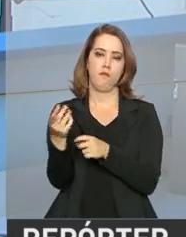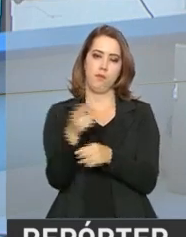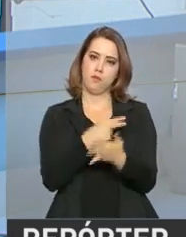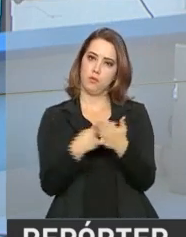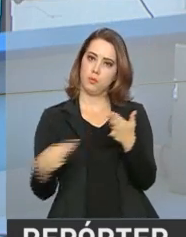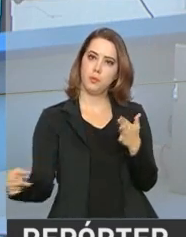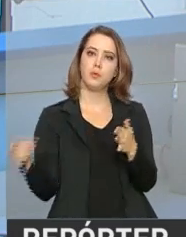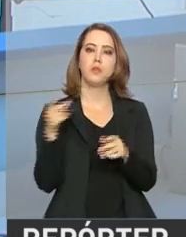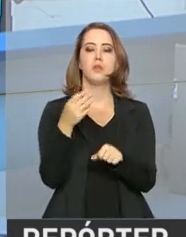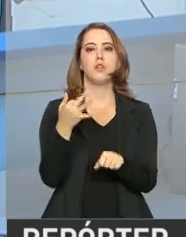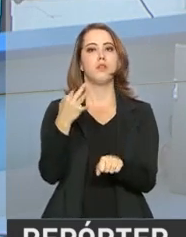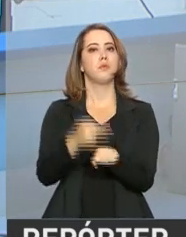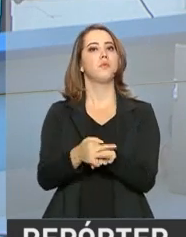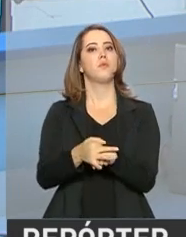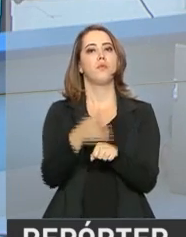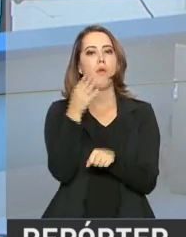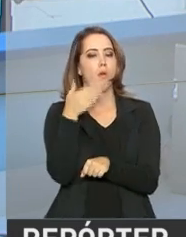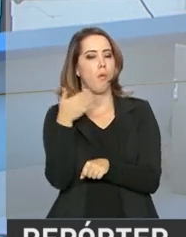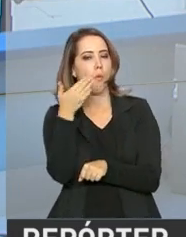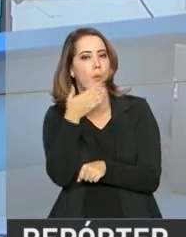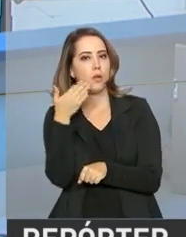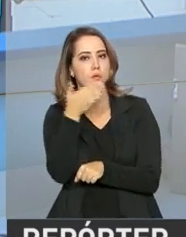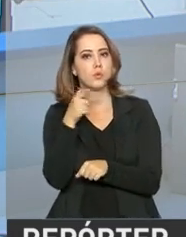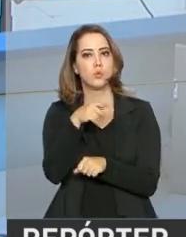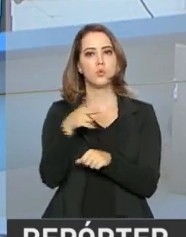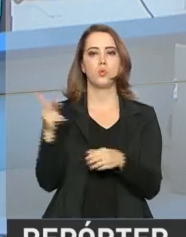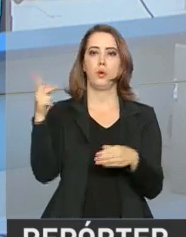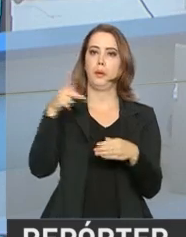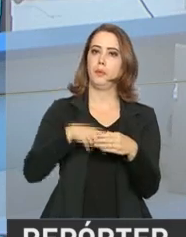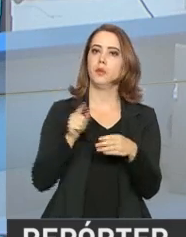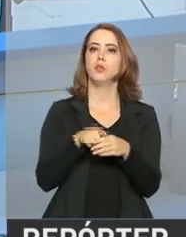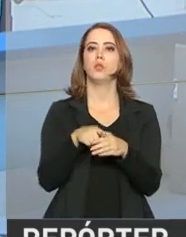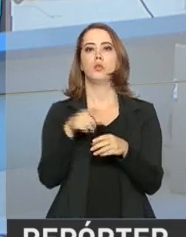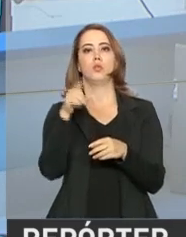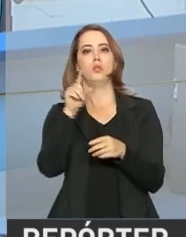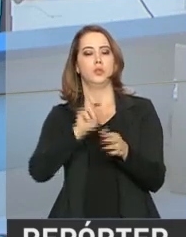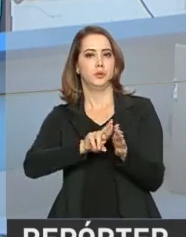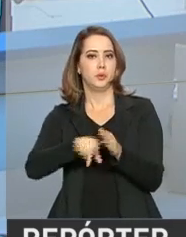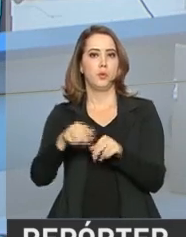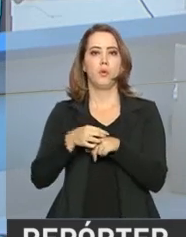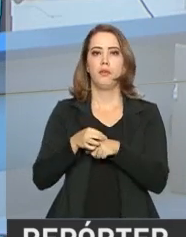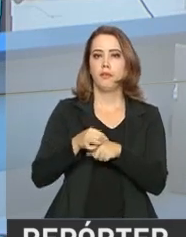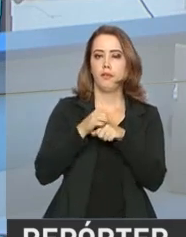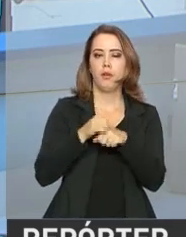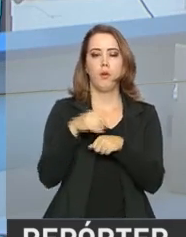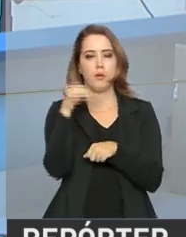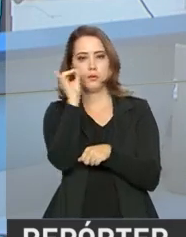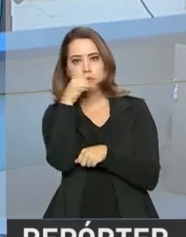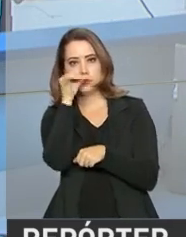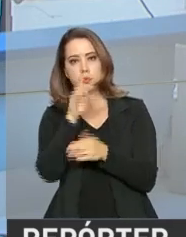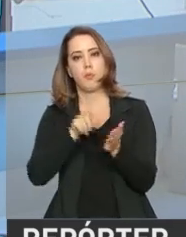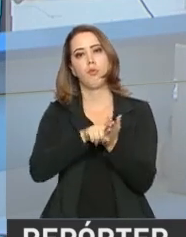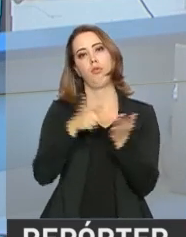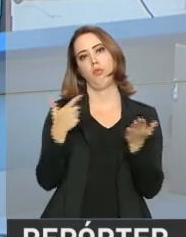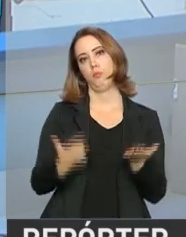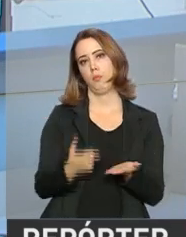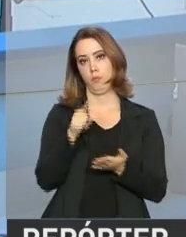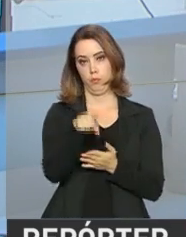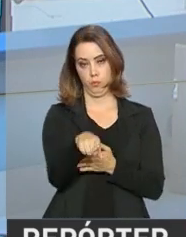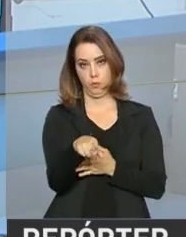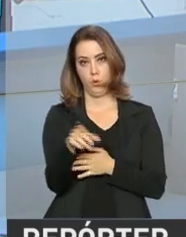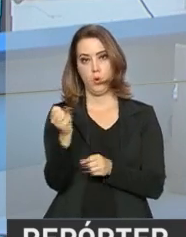açúcar petróleo soja carne suína e celulose no ano o comércio exterior tem um saldo